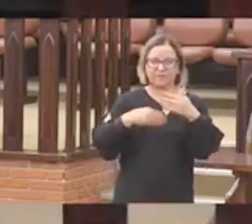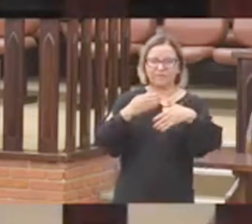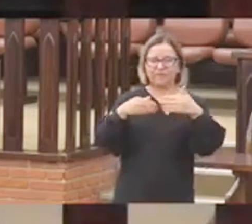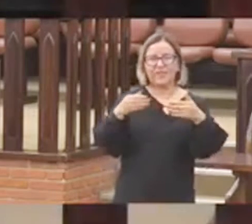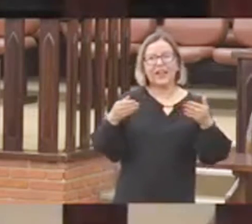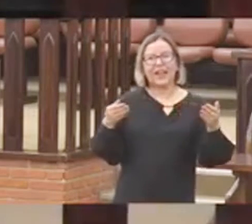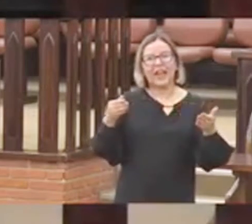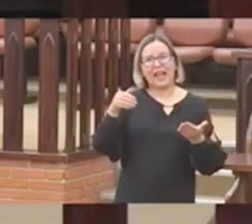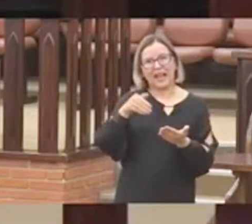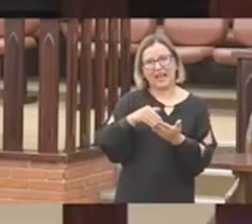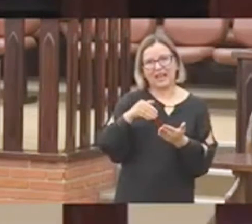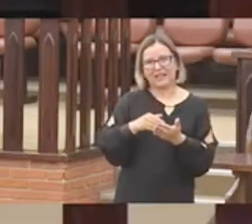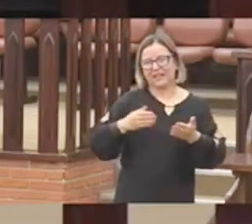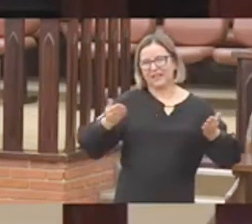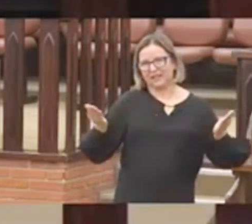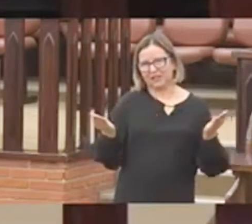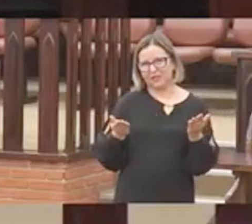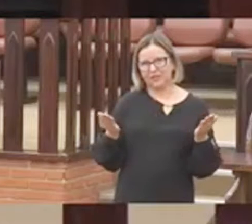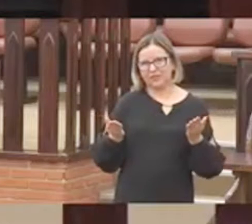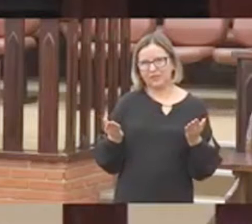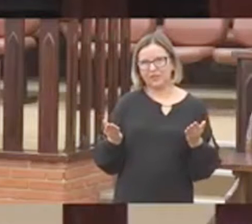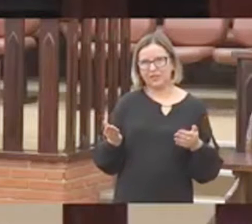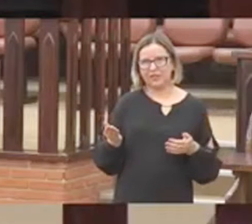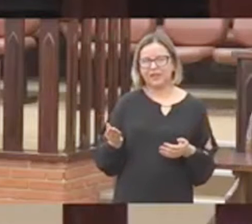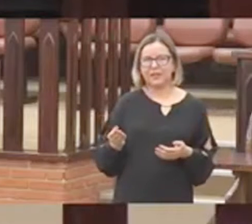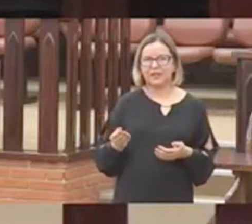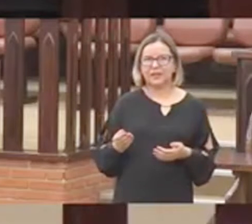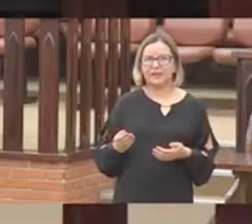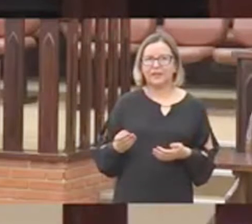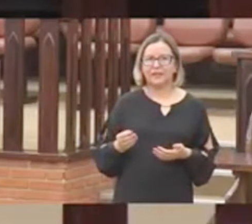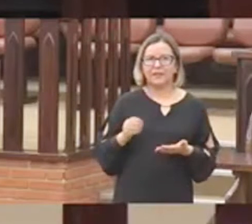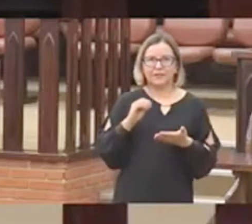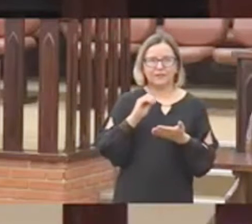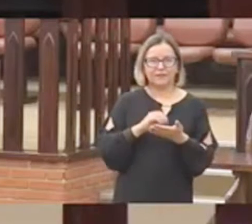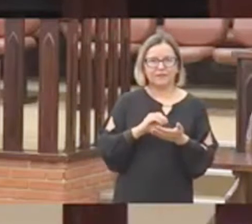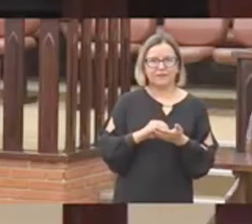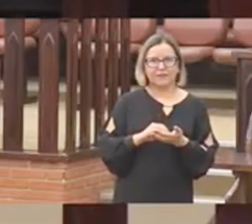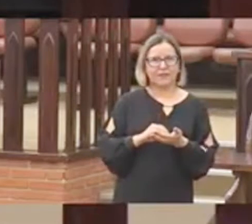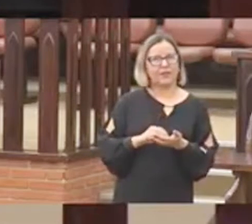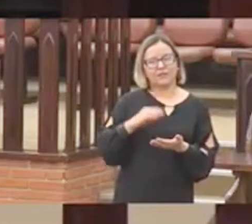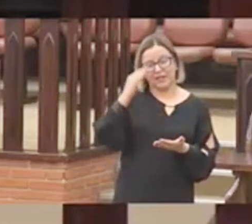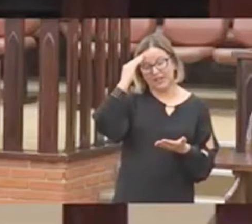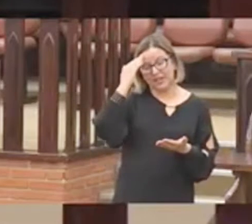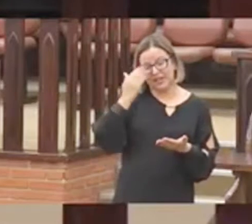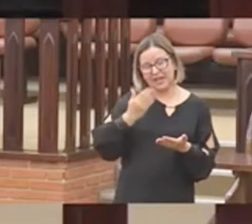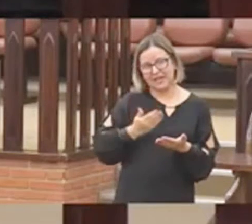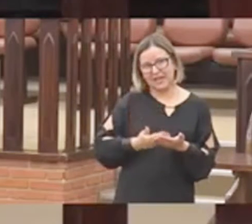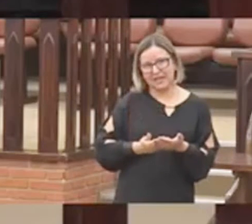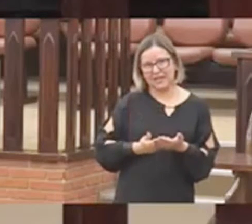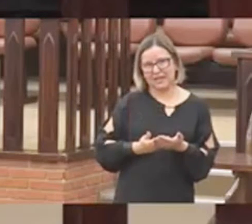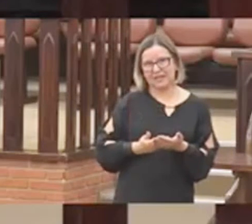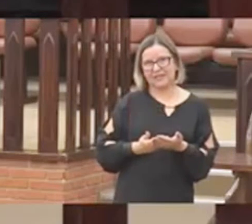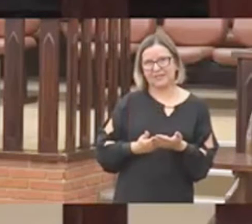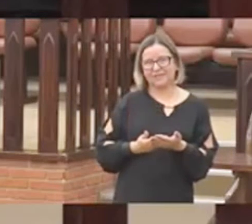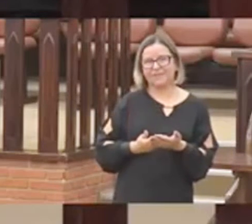Deus. A incredulidade do ser humano é o seu maior